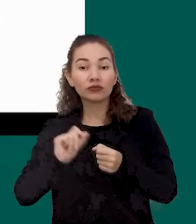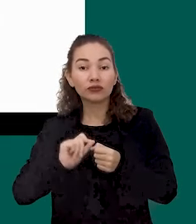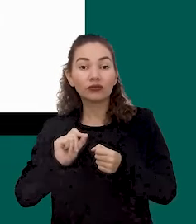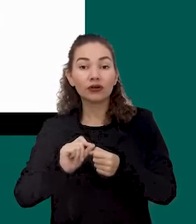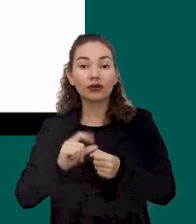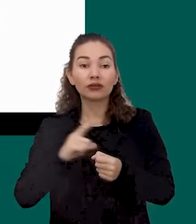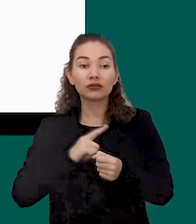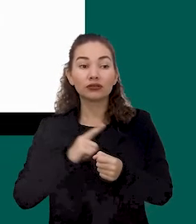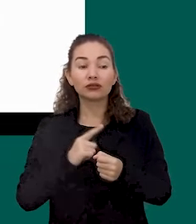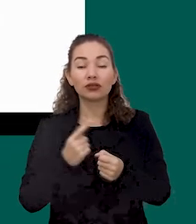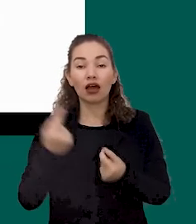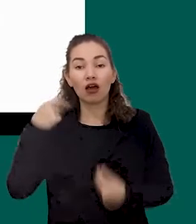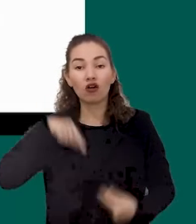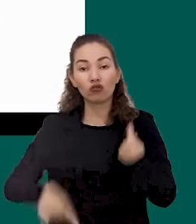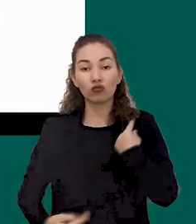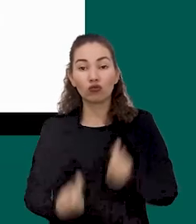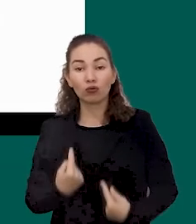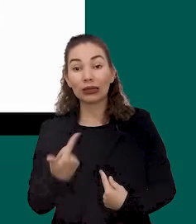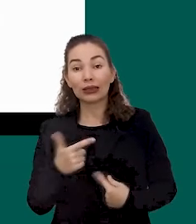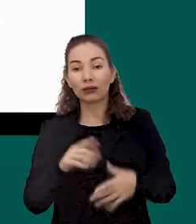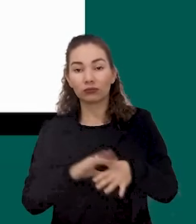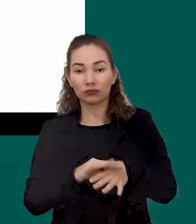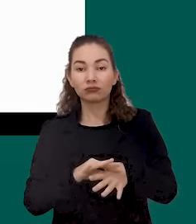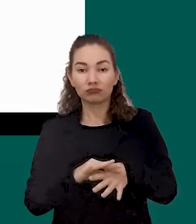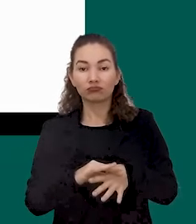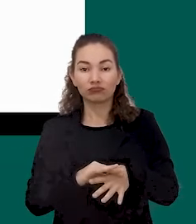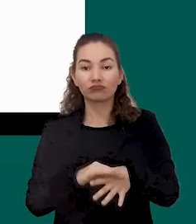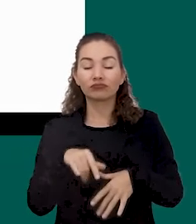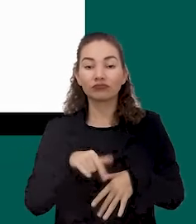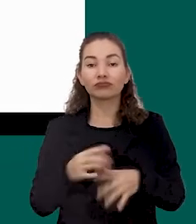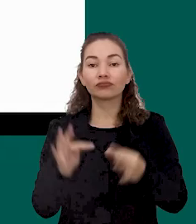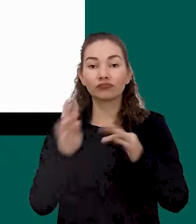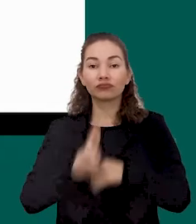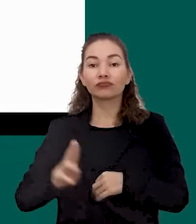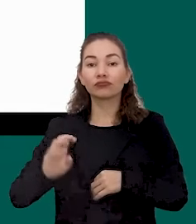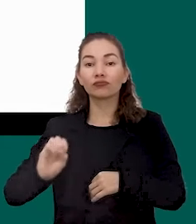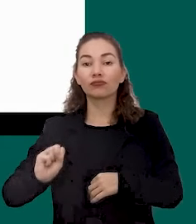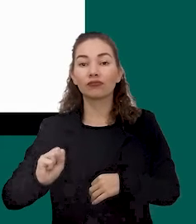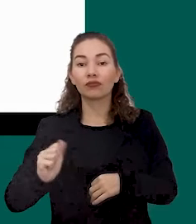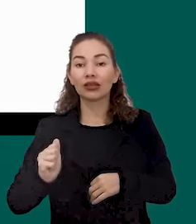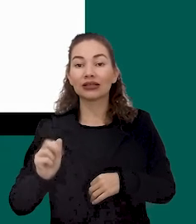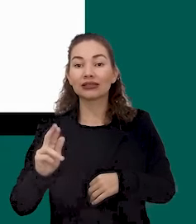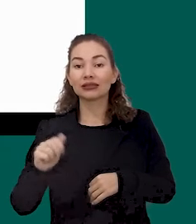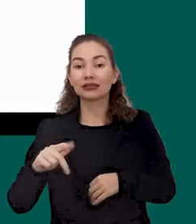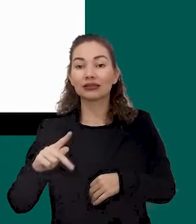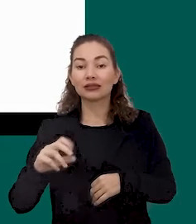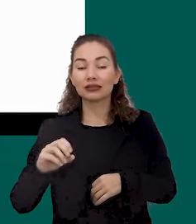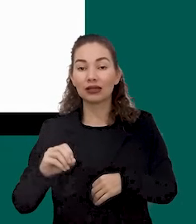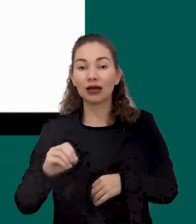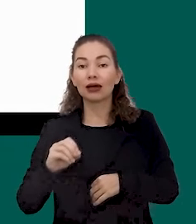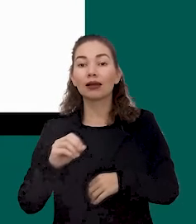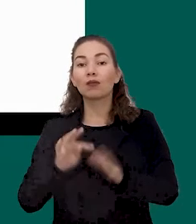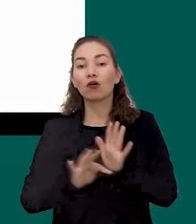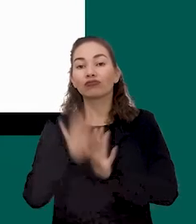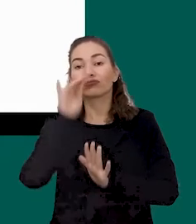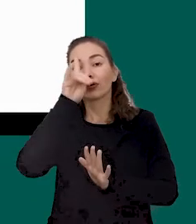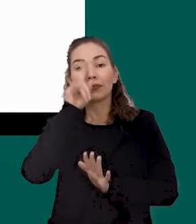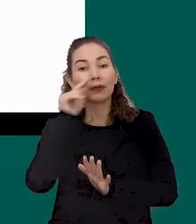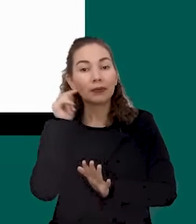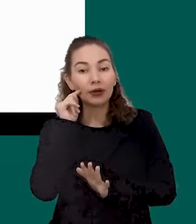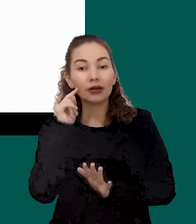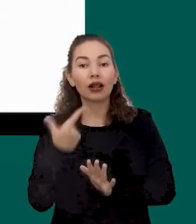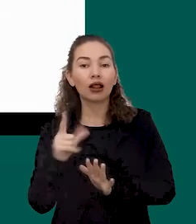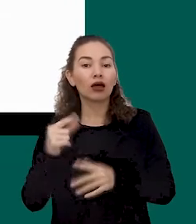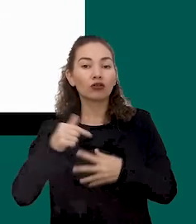causar resposta imunológica sem causar doença, né? Essa técnica é utilizada para sarampo, rubéola e febre amarela, e tem contra ela o fato de ter